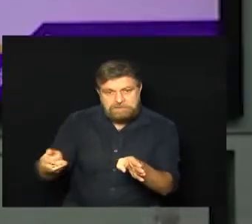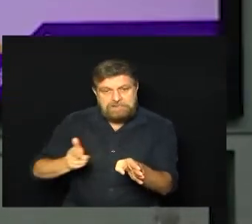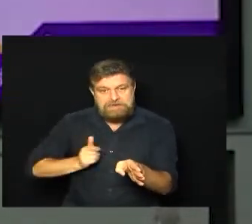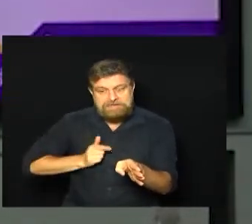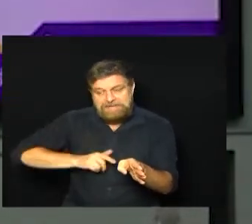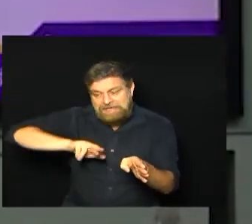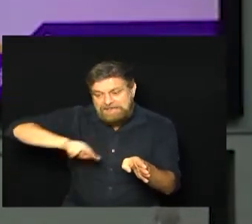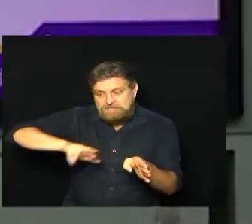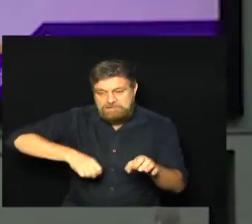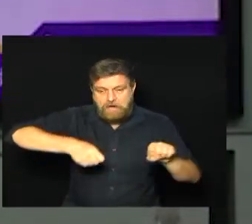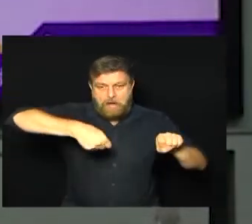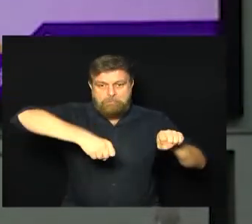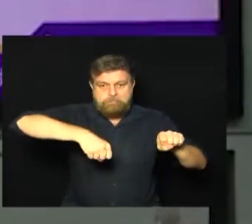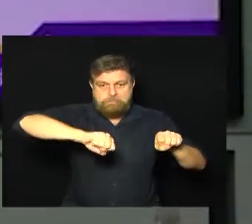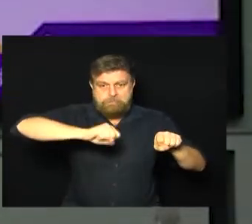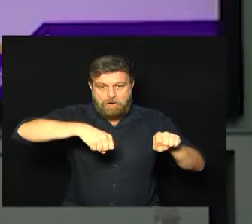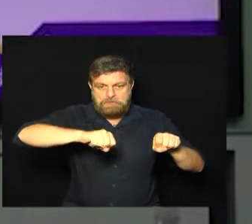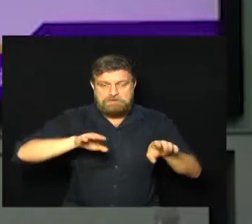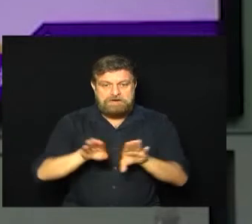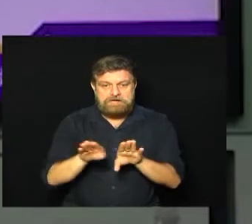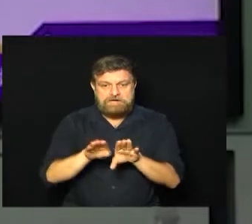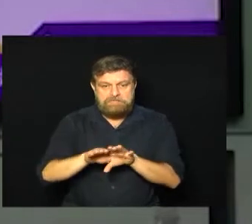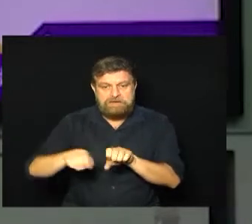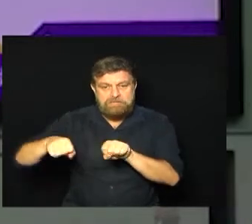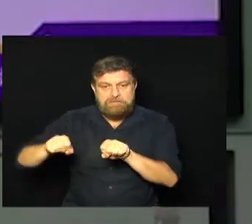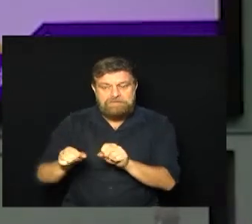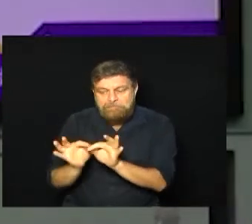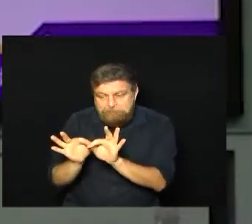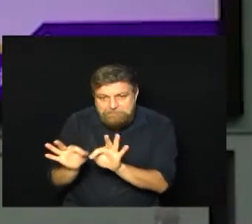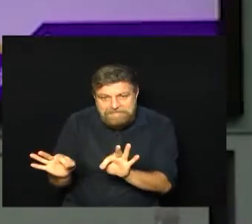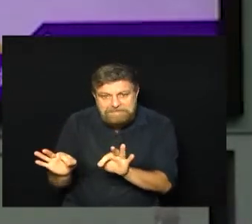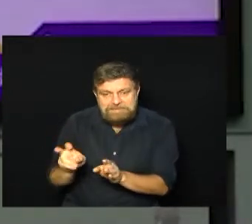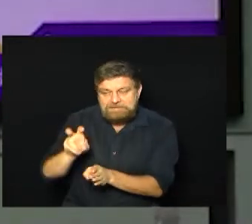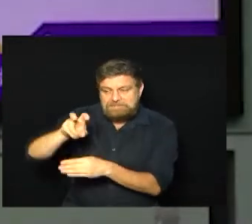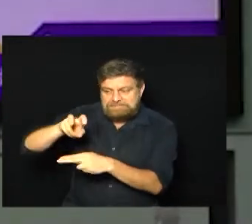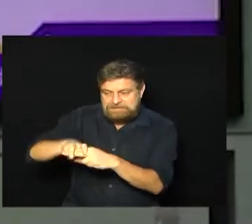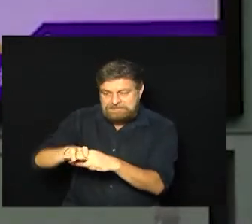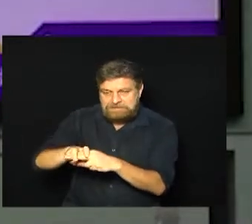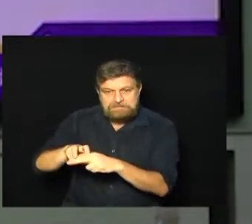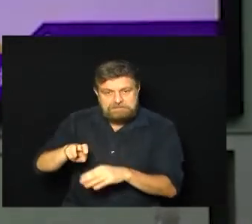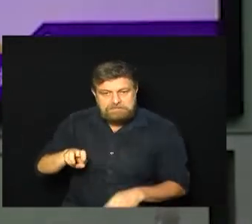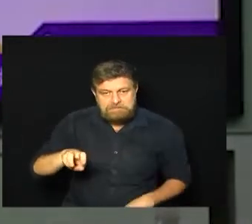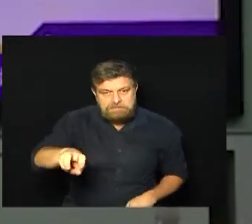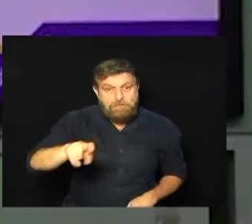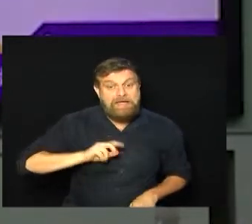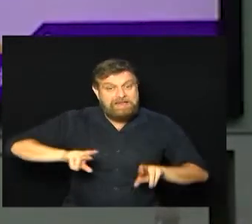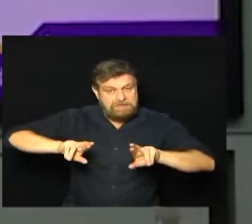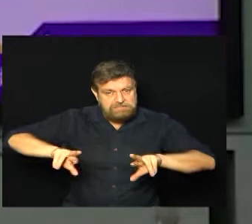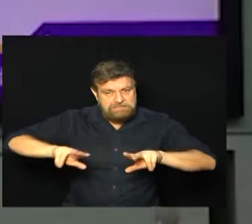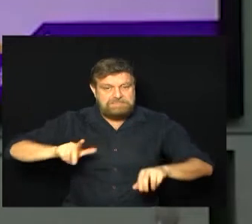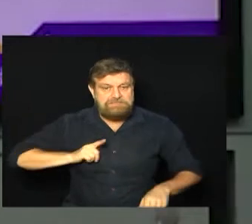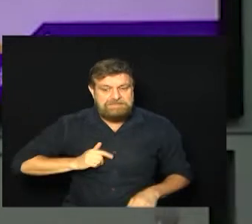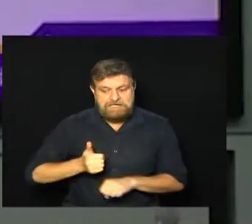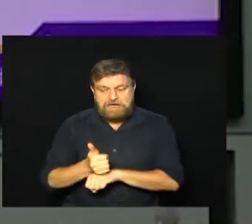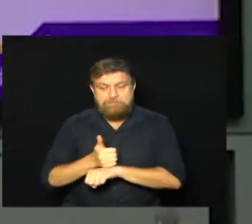uma e de outra, né, uma é posição montada e outra é a posição sentada, né, a motocicleta e a motoneta.